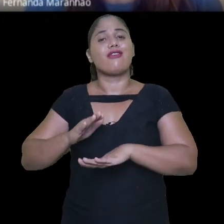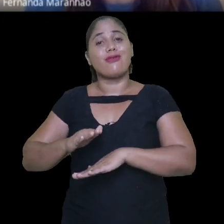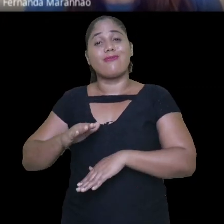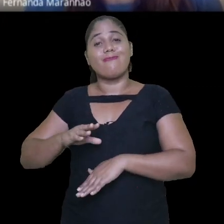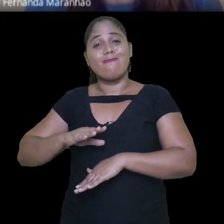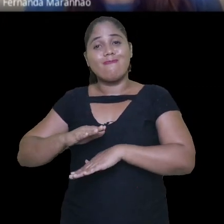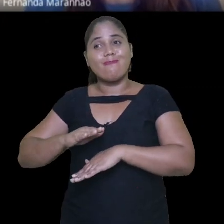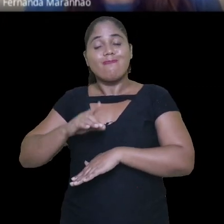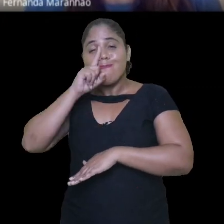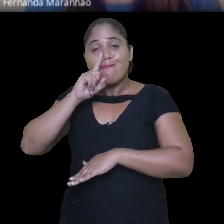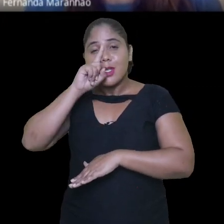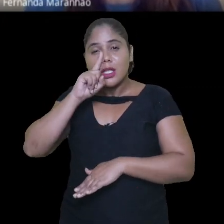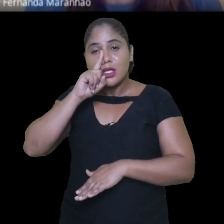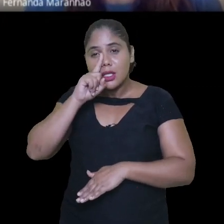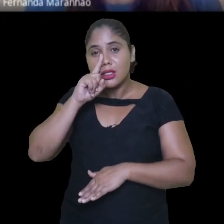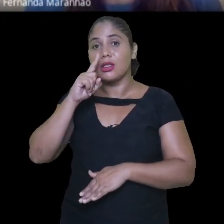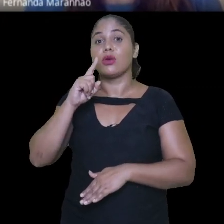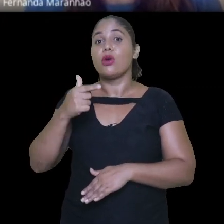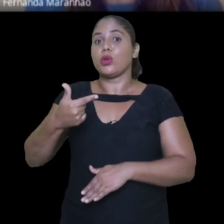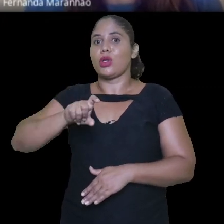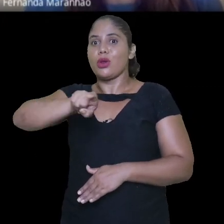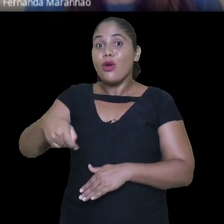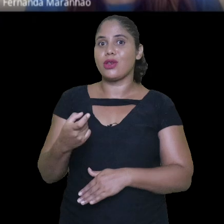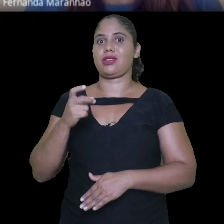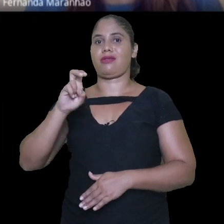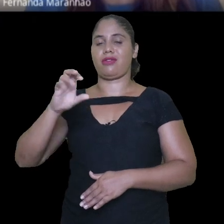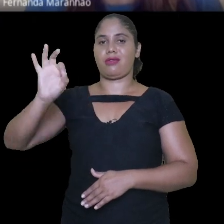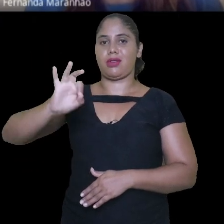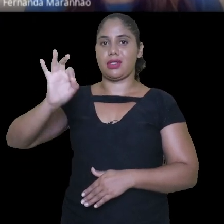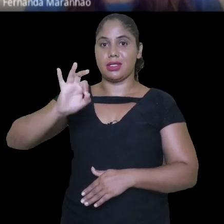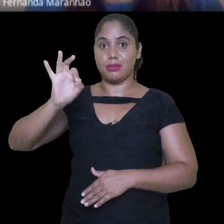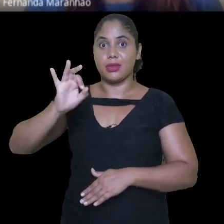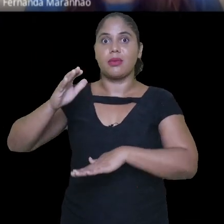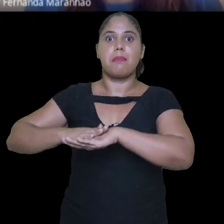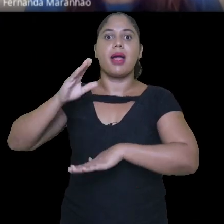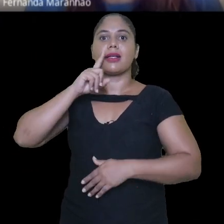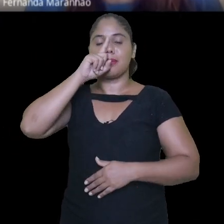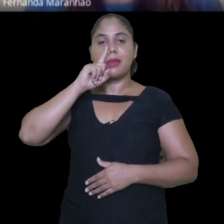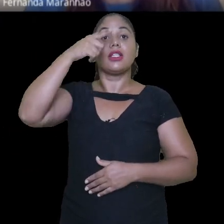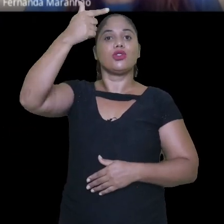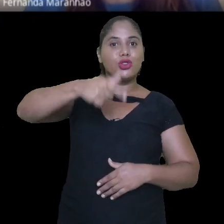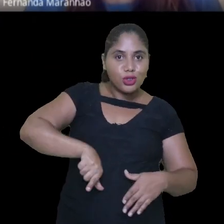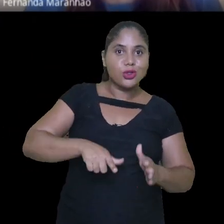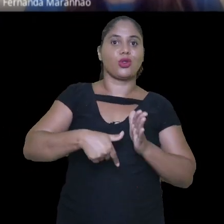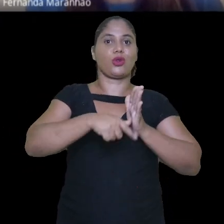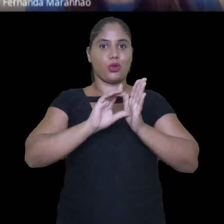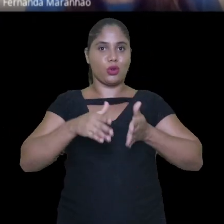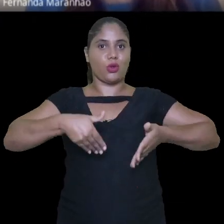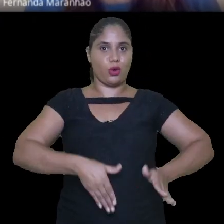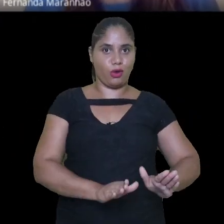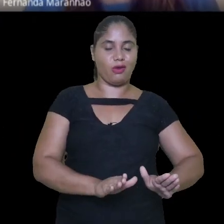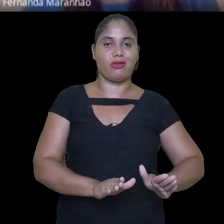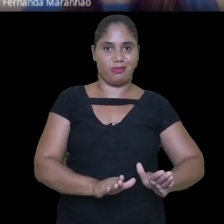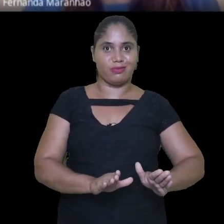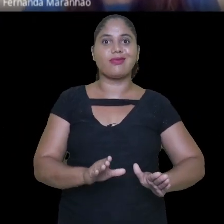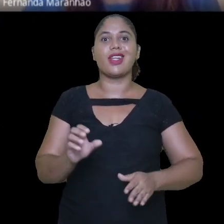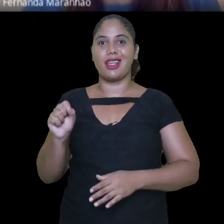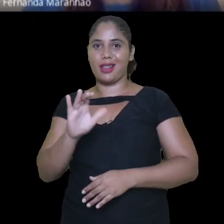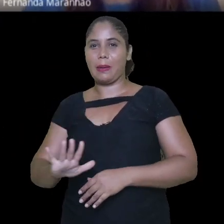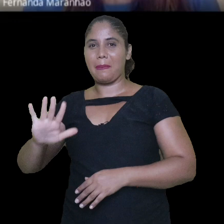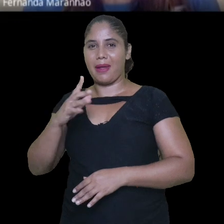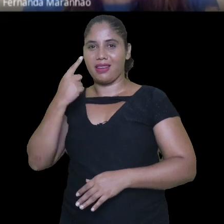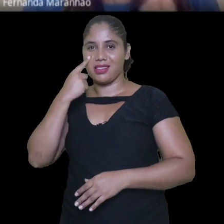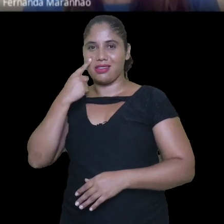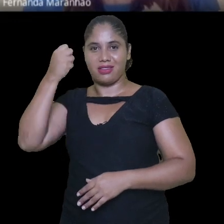que o único fator aqui, em termos de idade gestacional, que protege contra um parto prematuro anterior é um parto anterior a